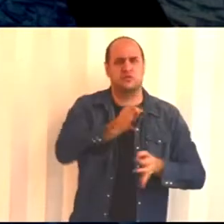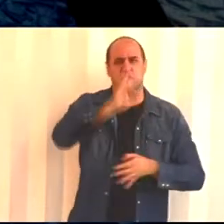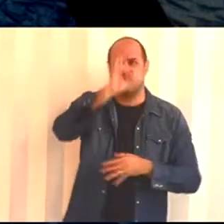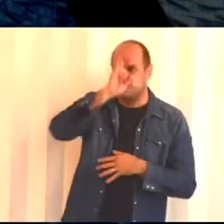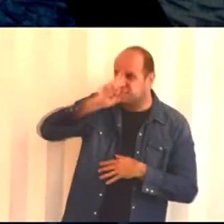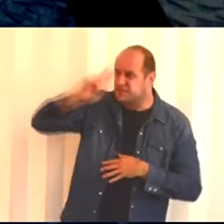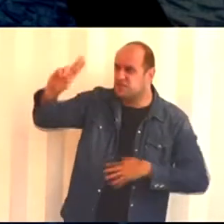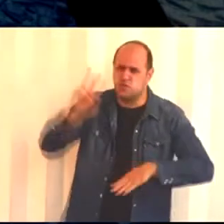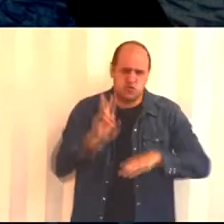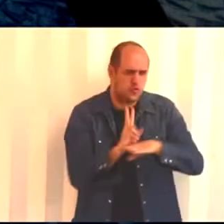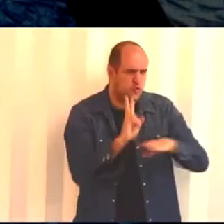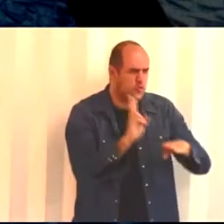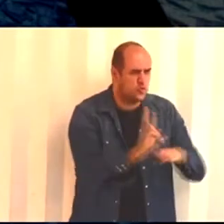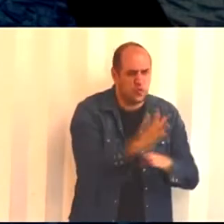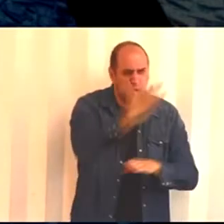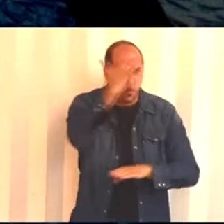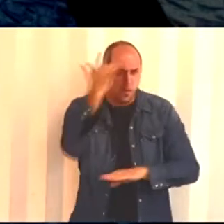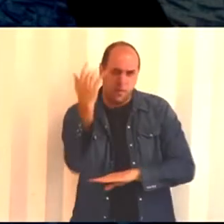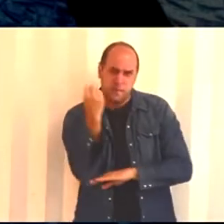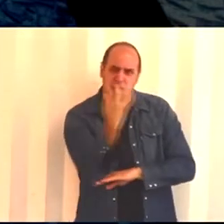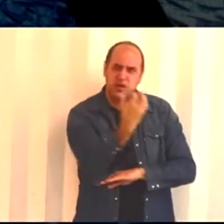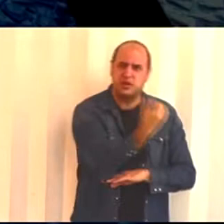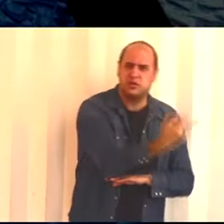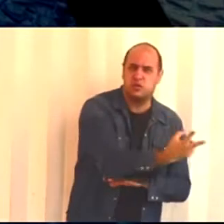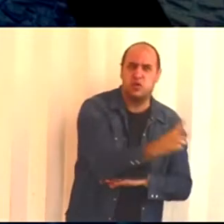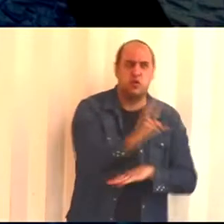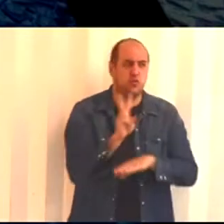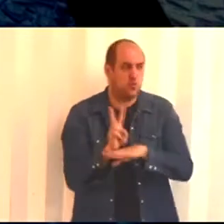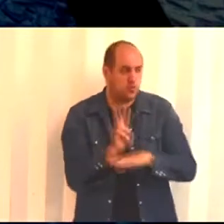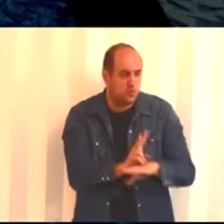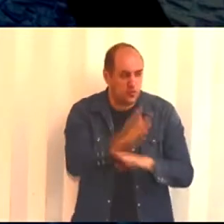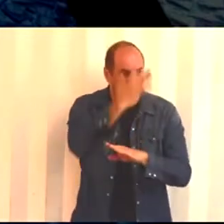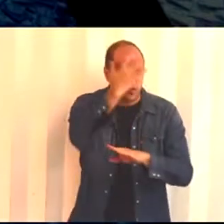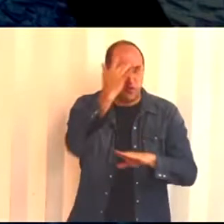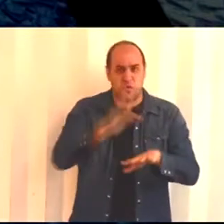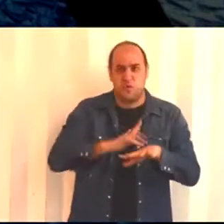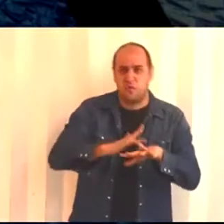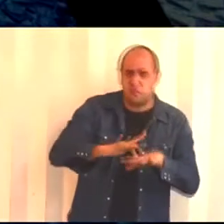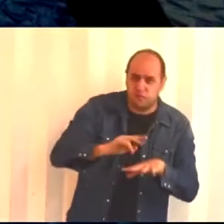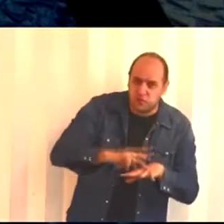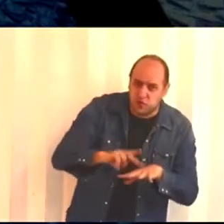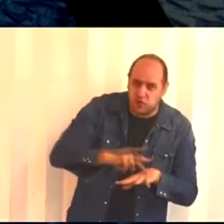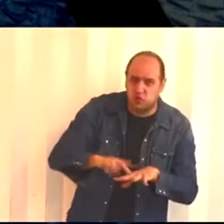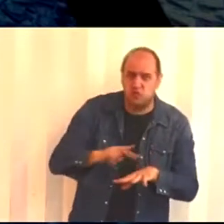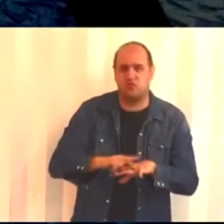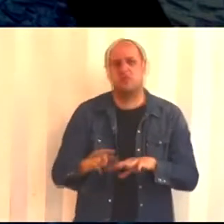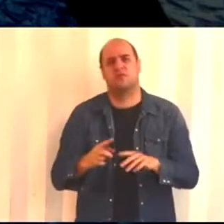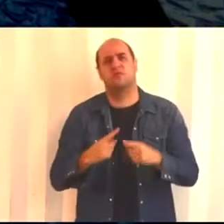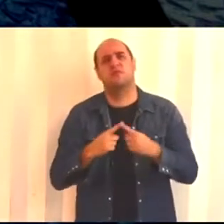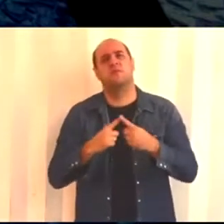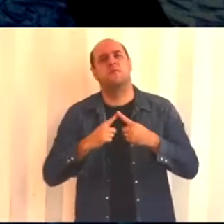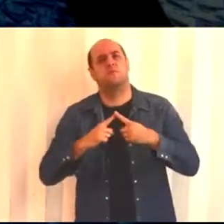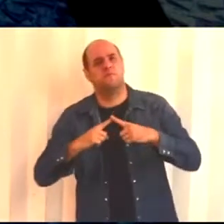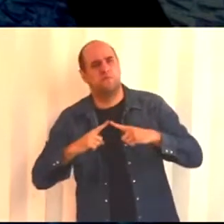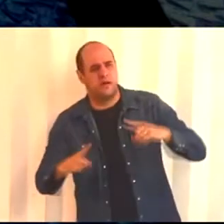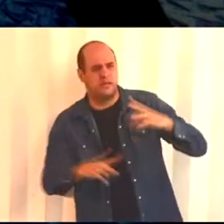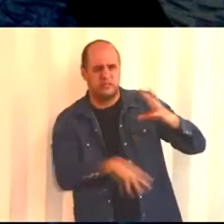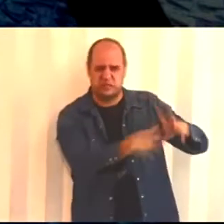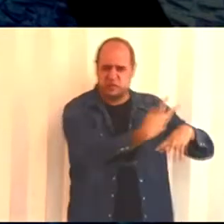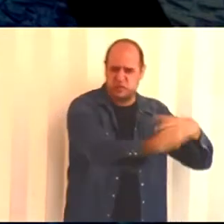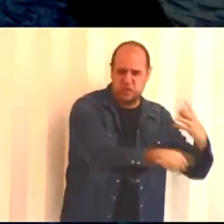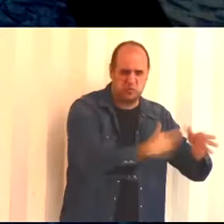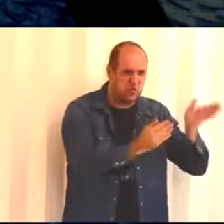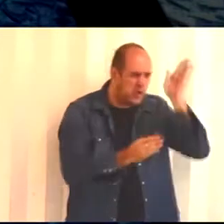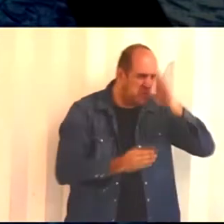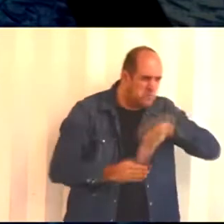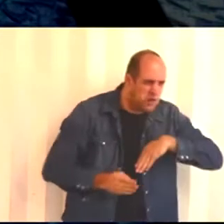Senhor guarda o peregrino, ampara o órfão e a viúva, porém transtorna o caminho